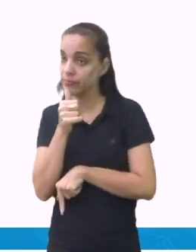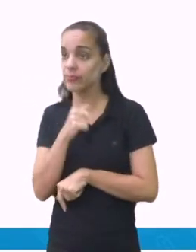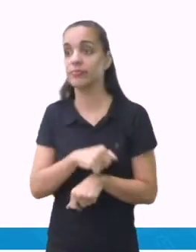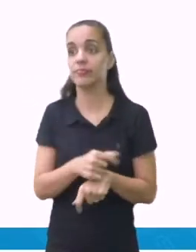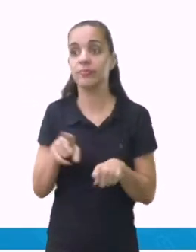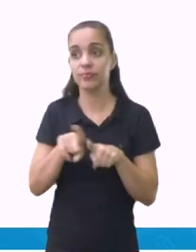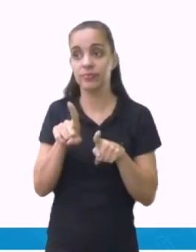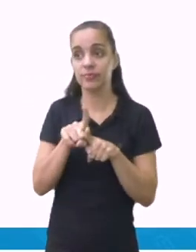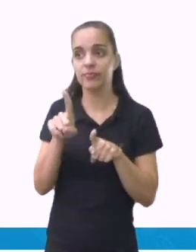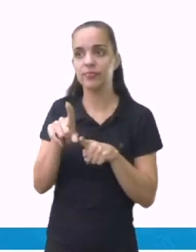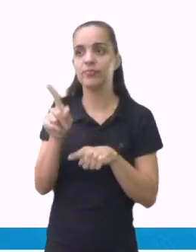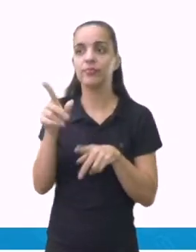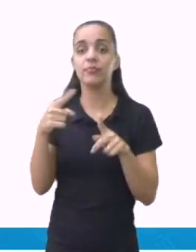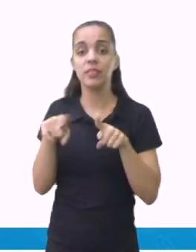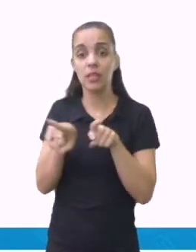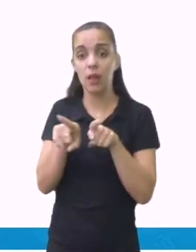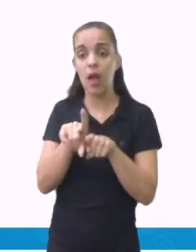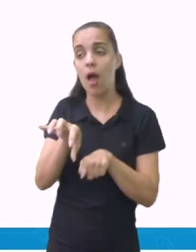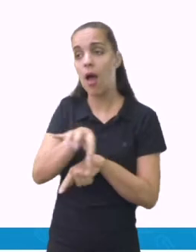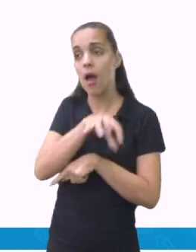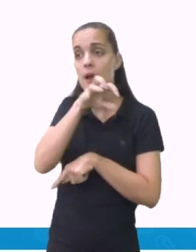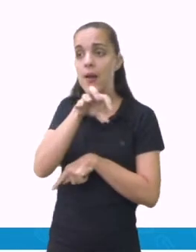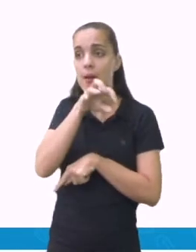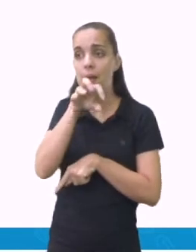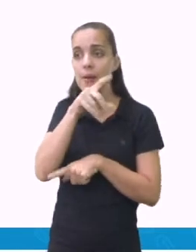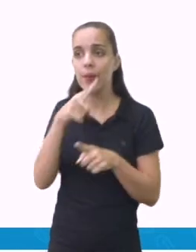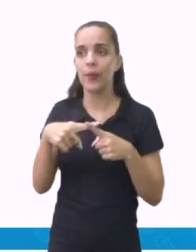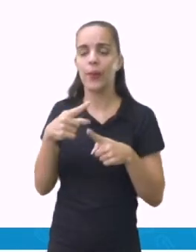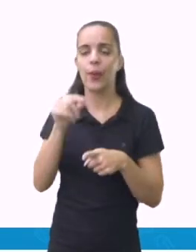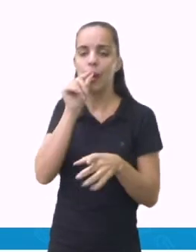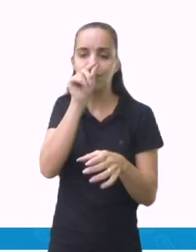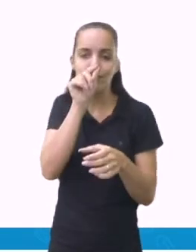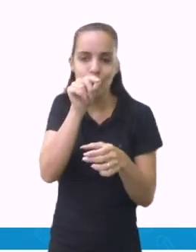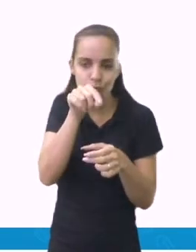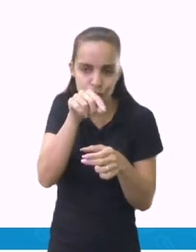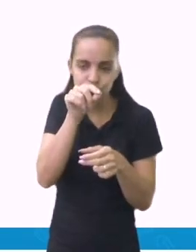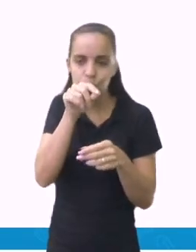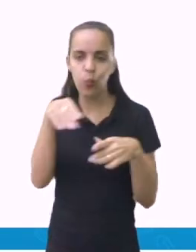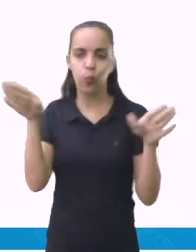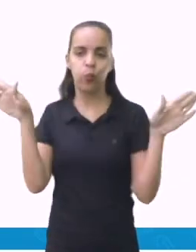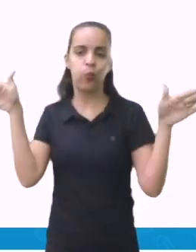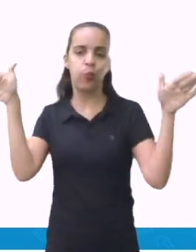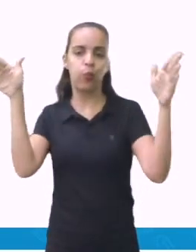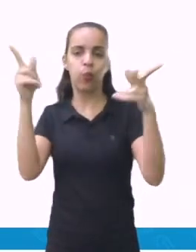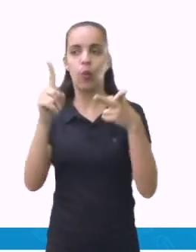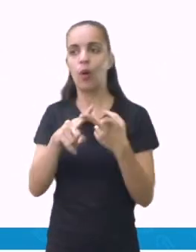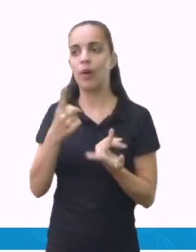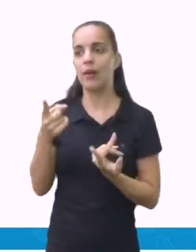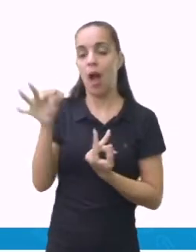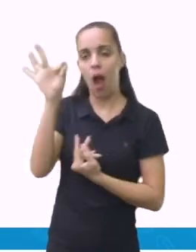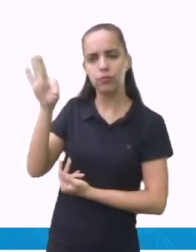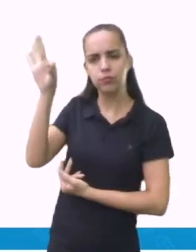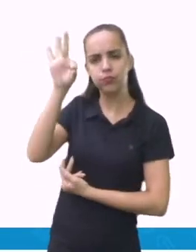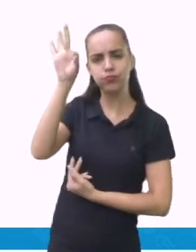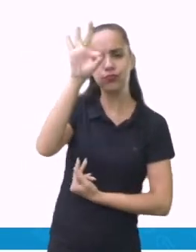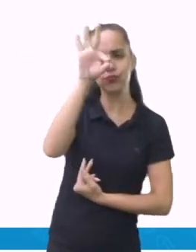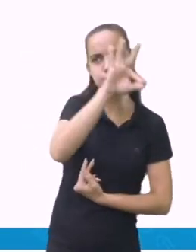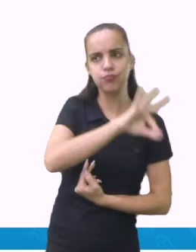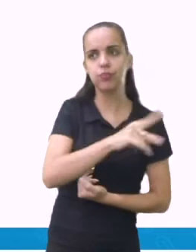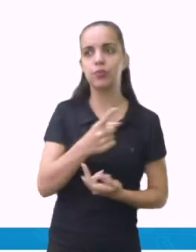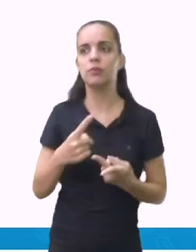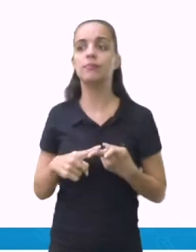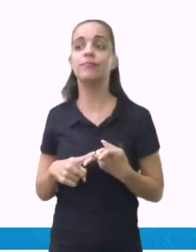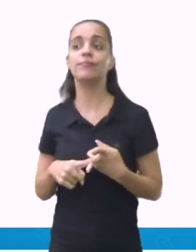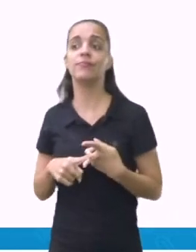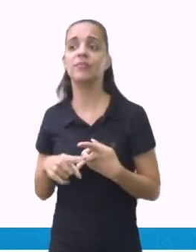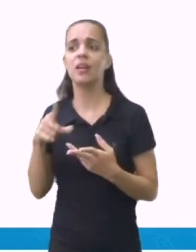e também através de animais, como beija-flor, né, os pássaros, abelhas. Então,